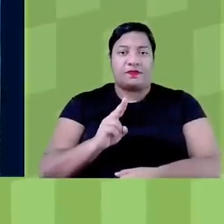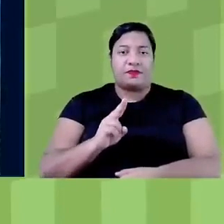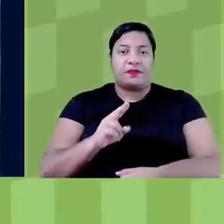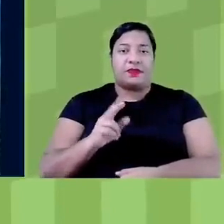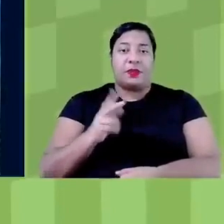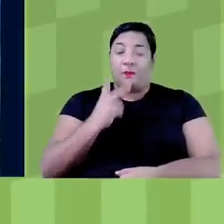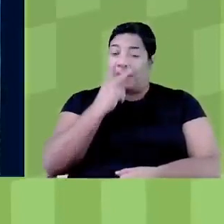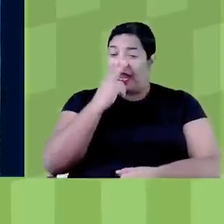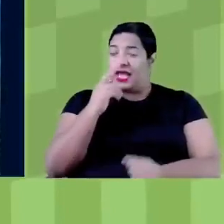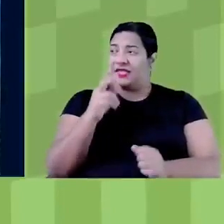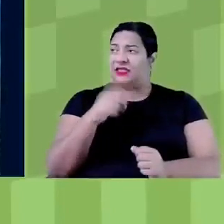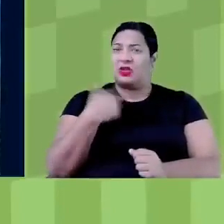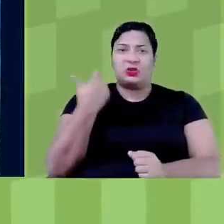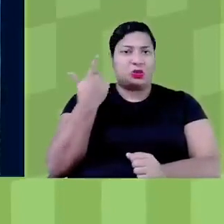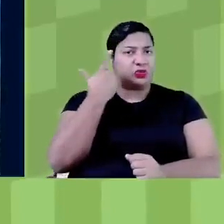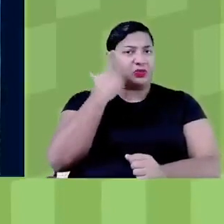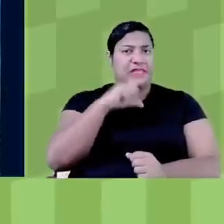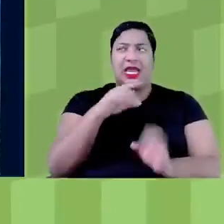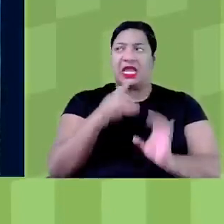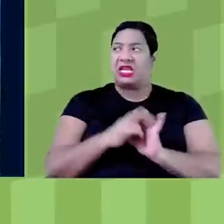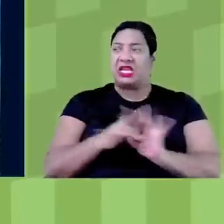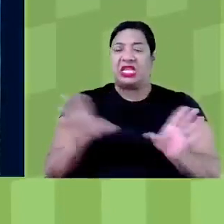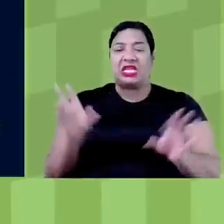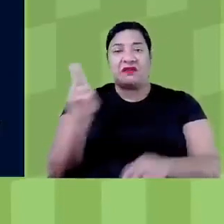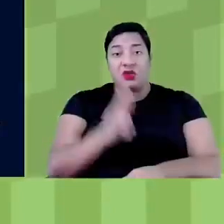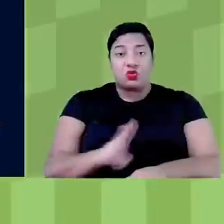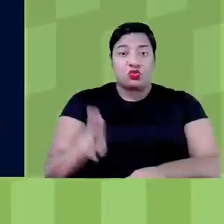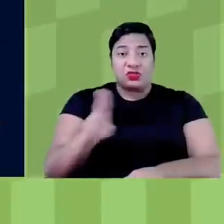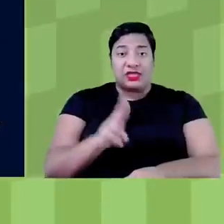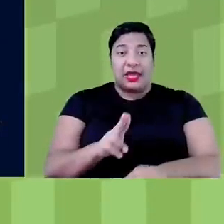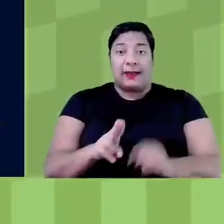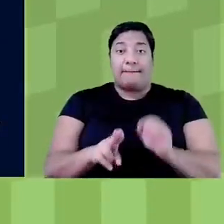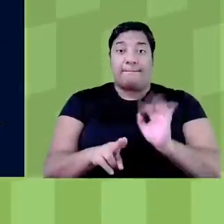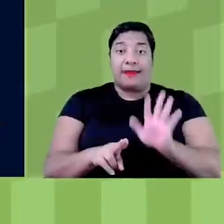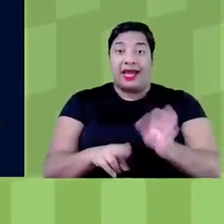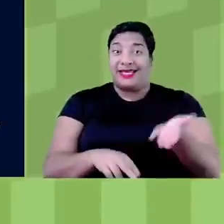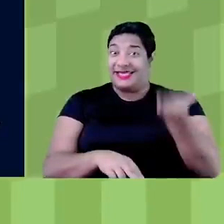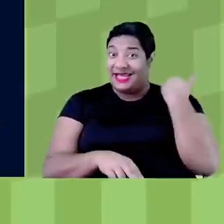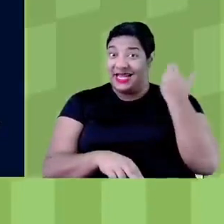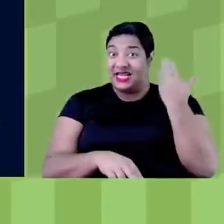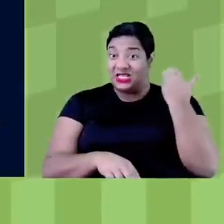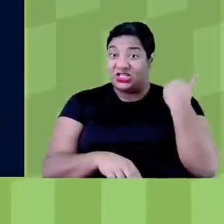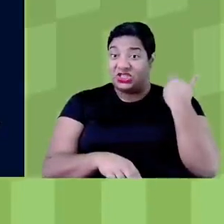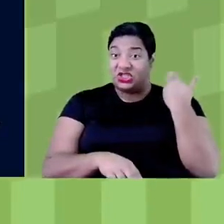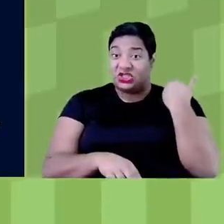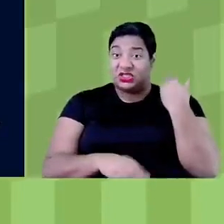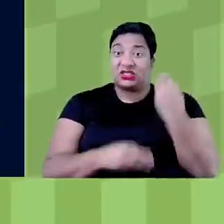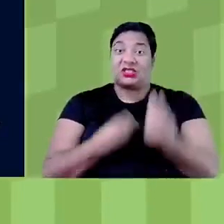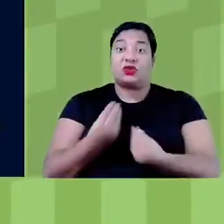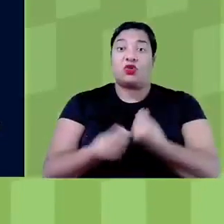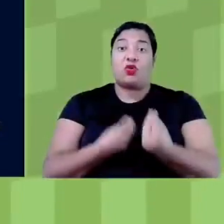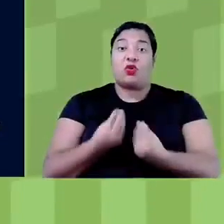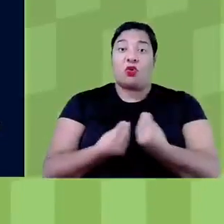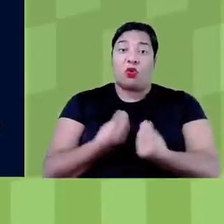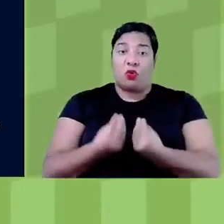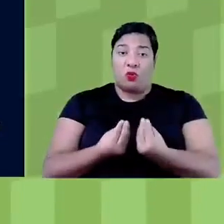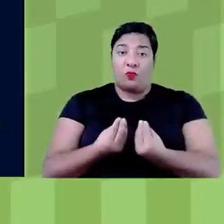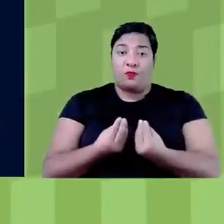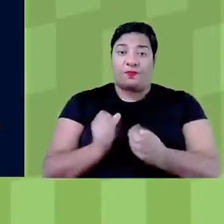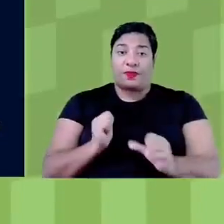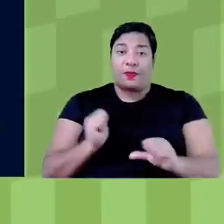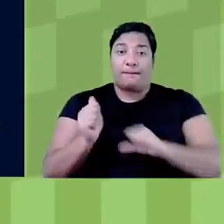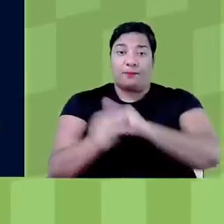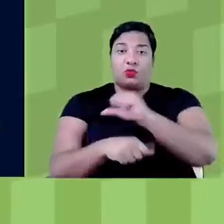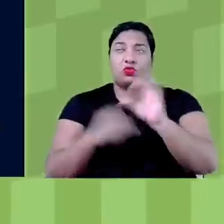energia. E é por isso que antes eu disse que a mudança do clima foi